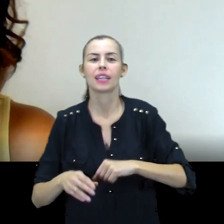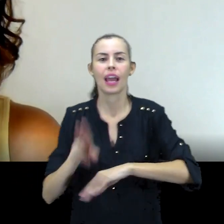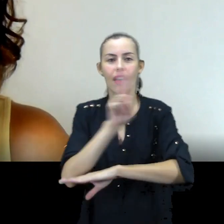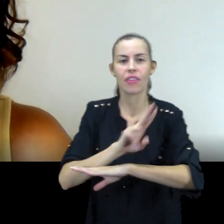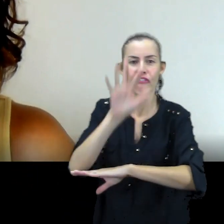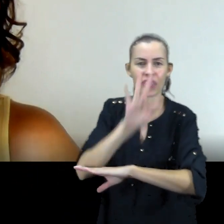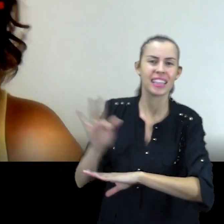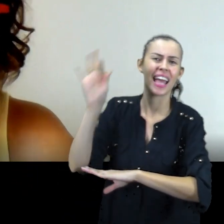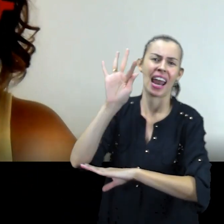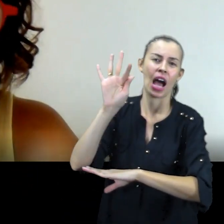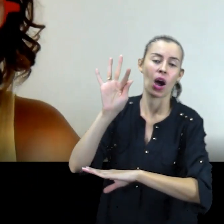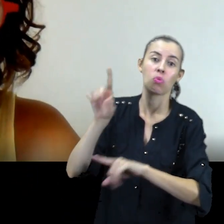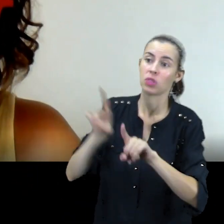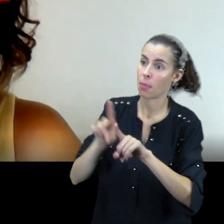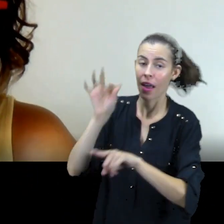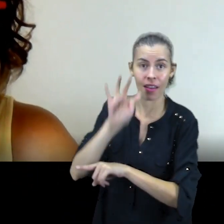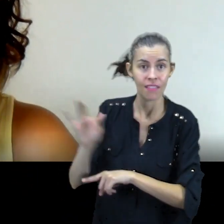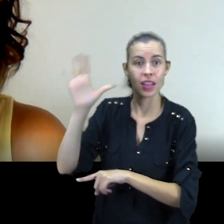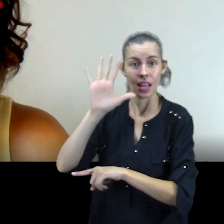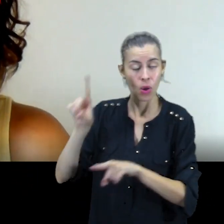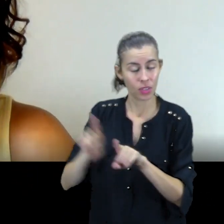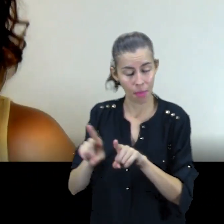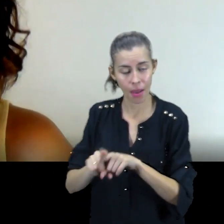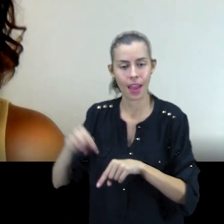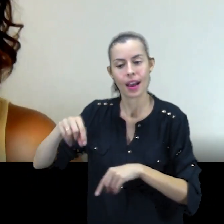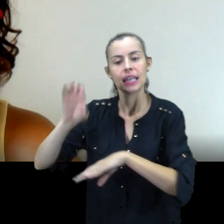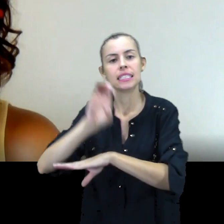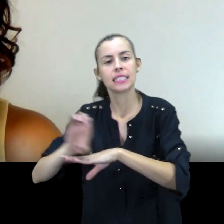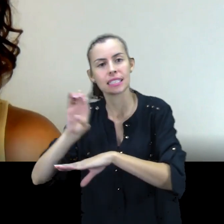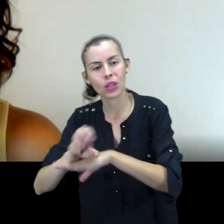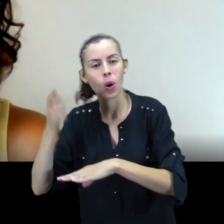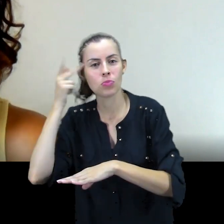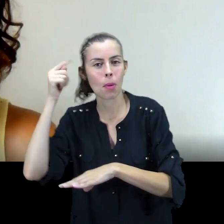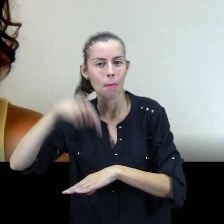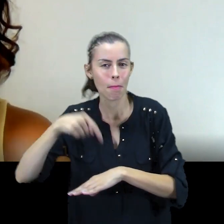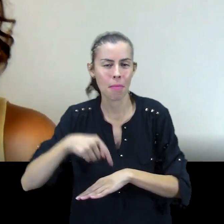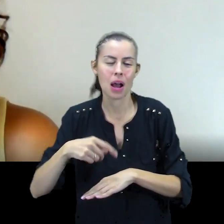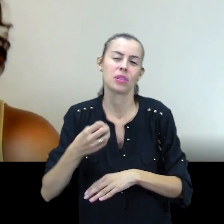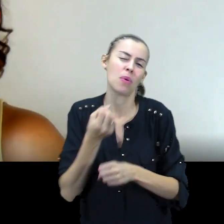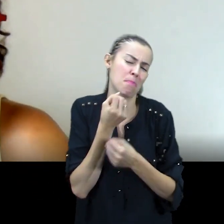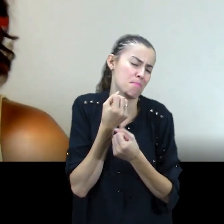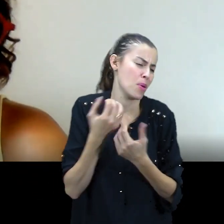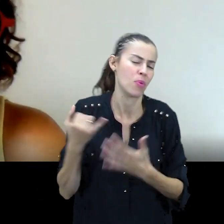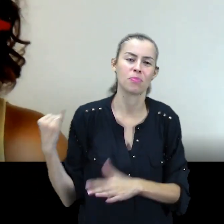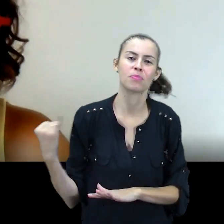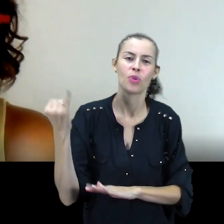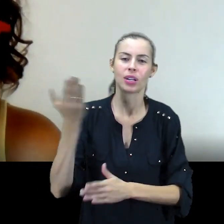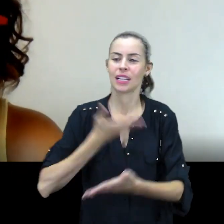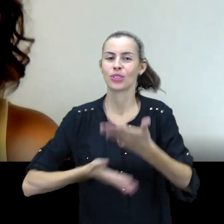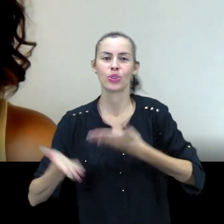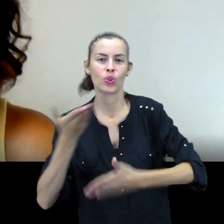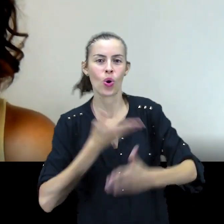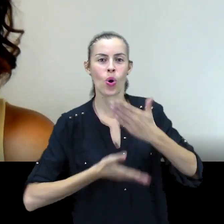ideias, de experiências e de dificuldades. Né? A gente percebe que as dificuldades são muito similares. Né? Você falou de financiamento, é uma dificuldade